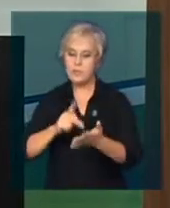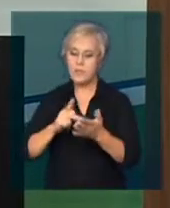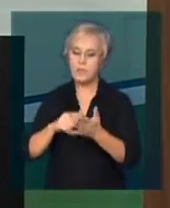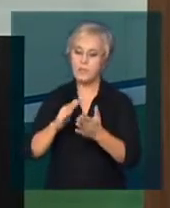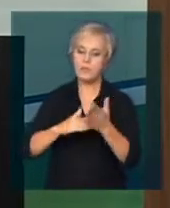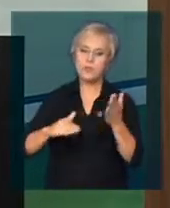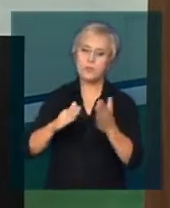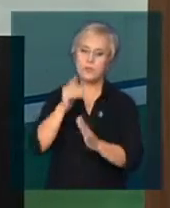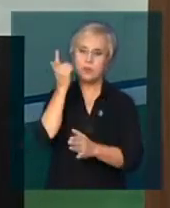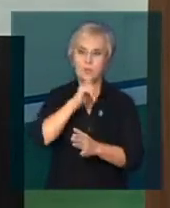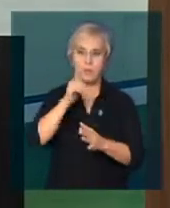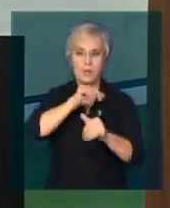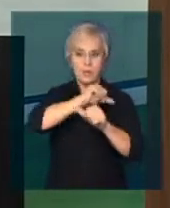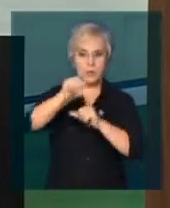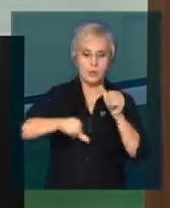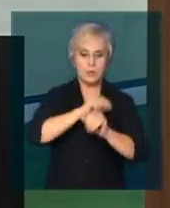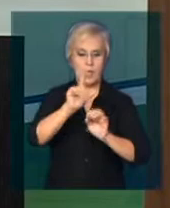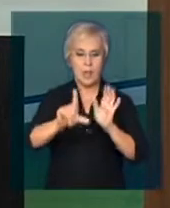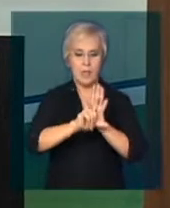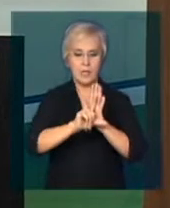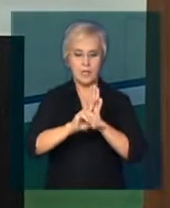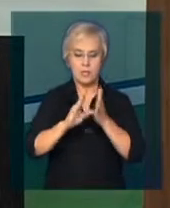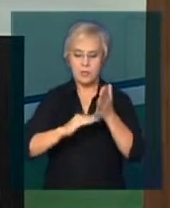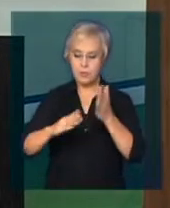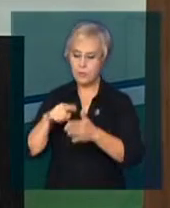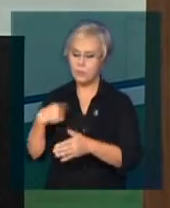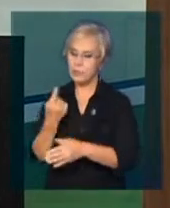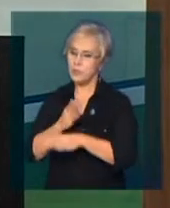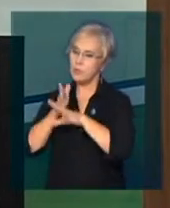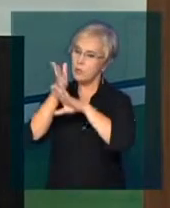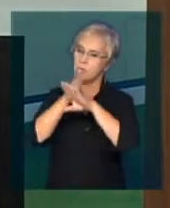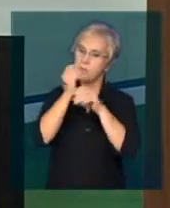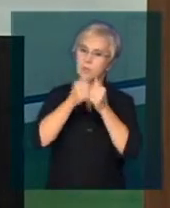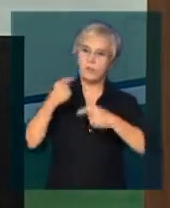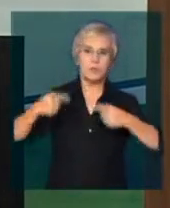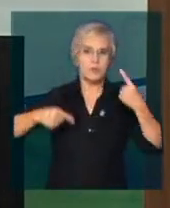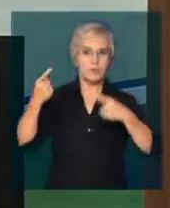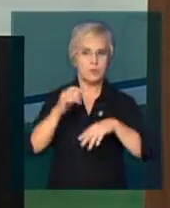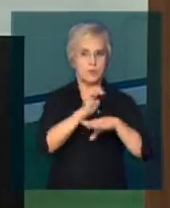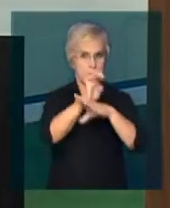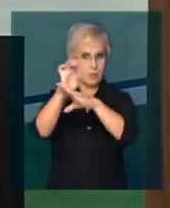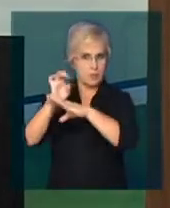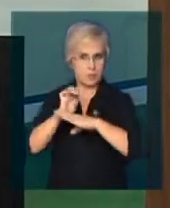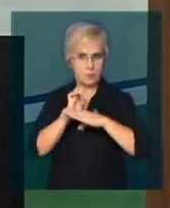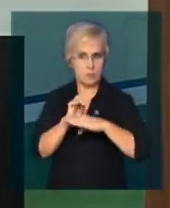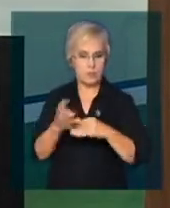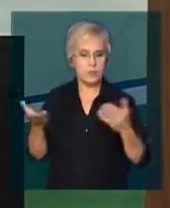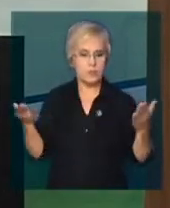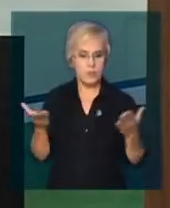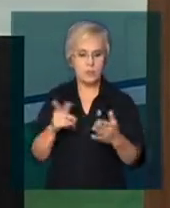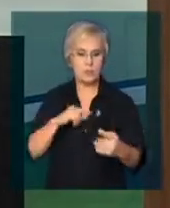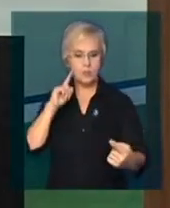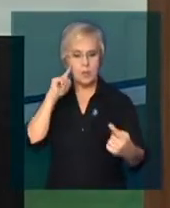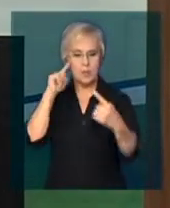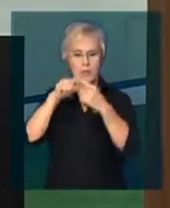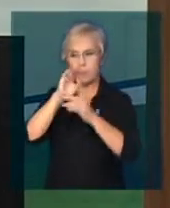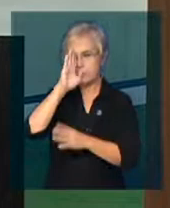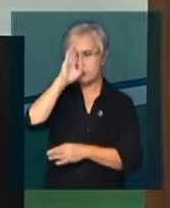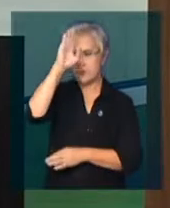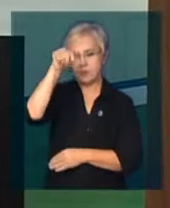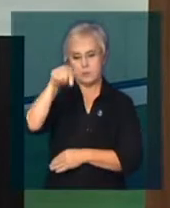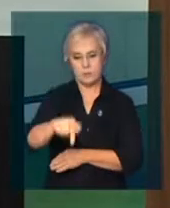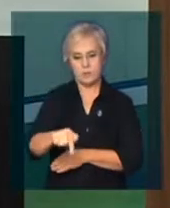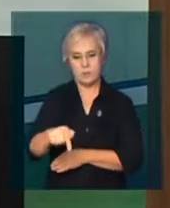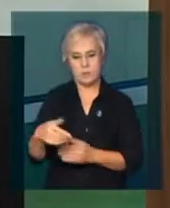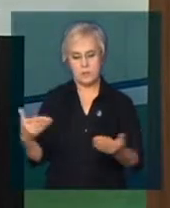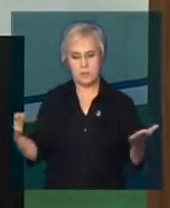para tornar lei tudo aquilo que a gente está debatendo. E isso é o objetivo principal disso aqui, é